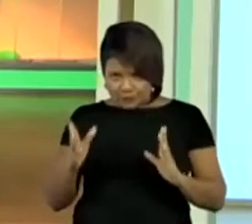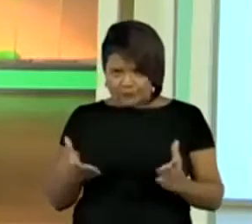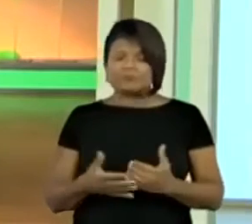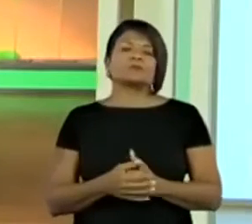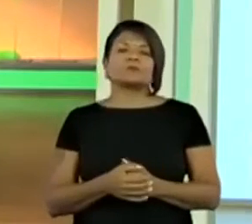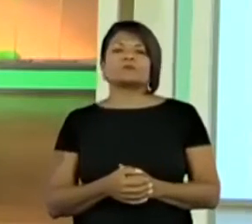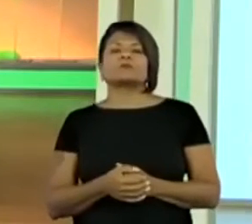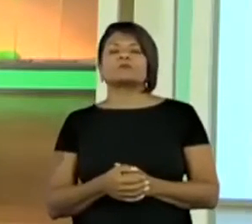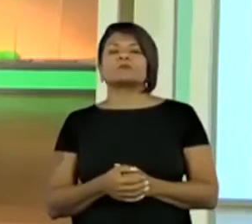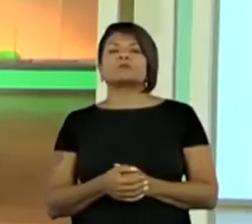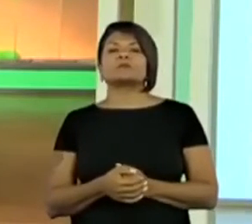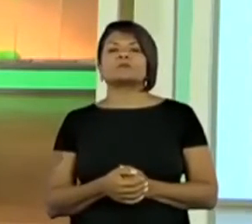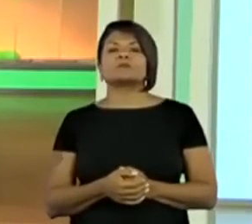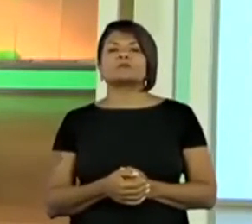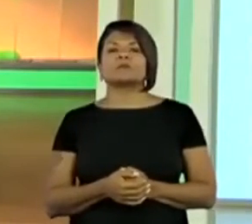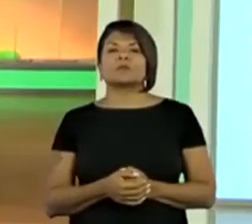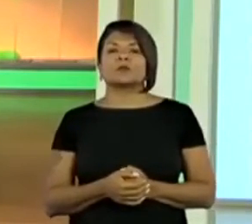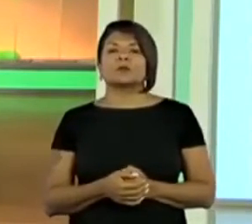Olha só.